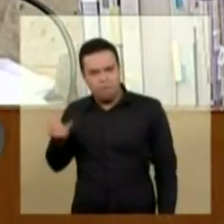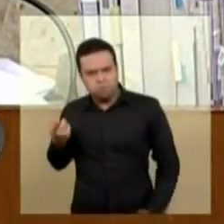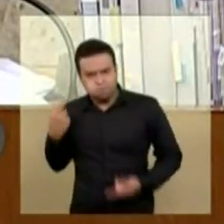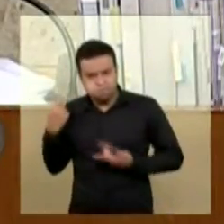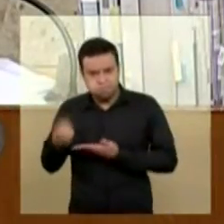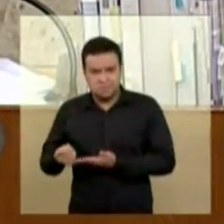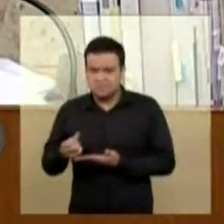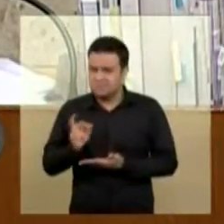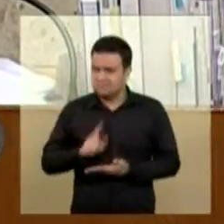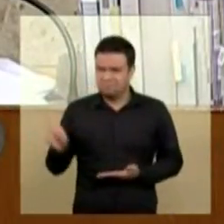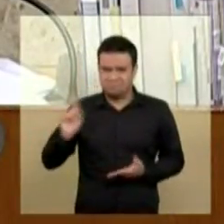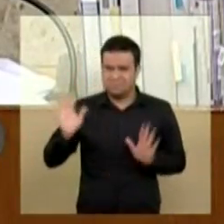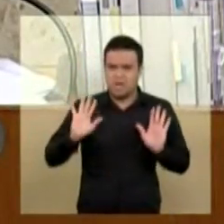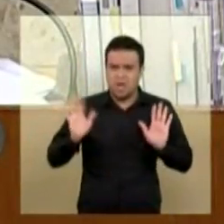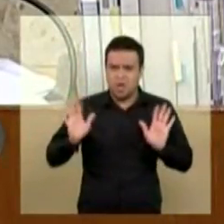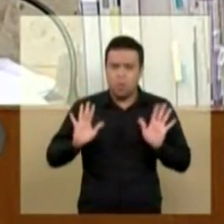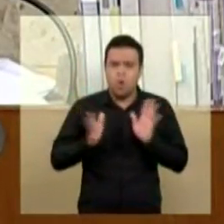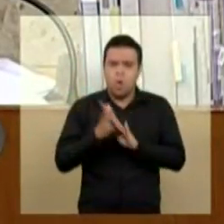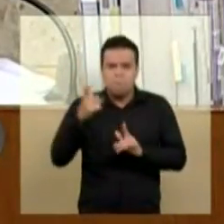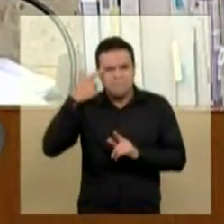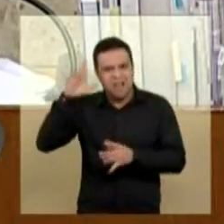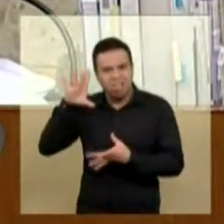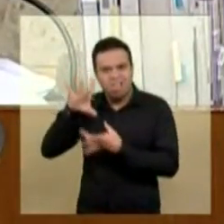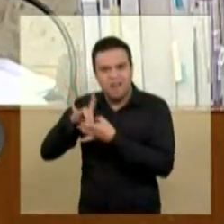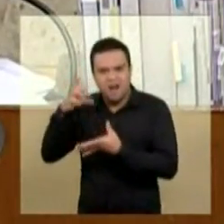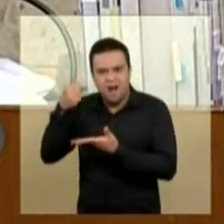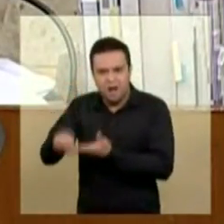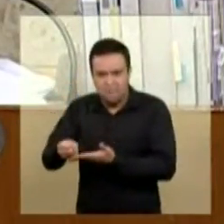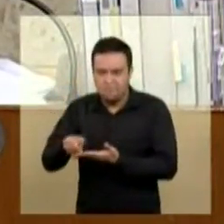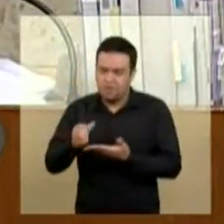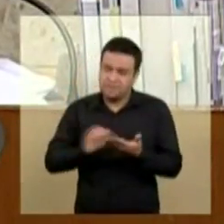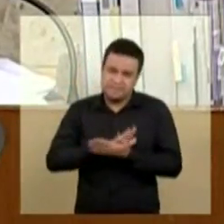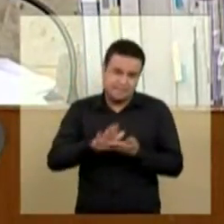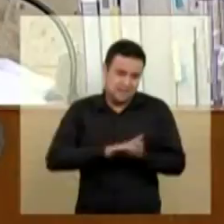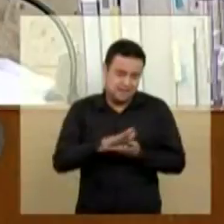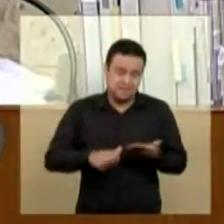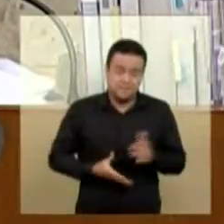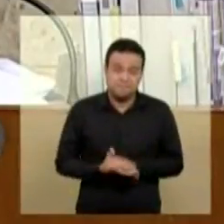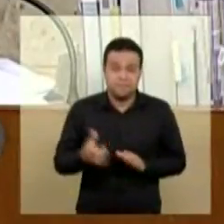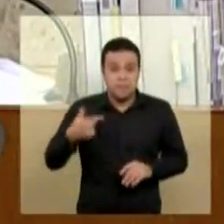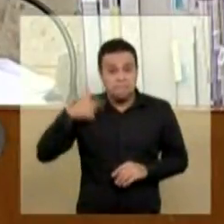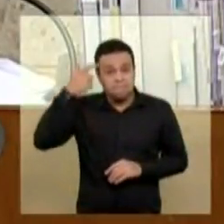de atitude ou de conivência ou nem de longe de